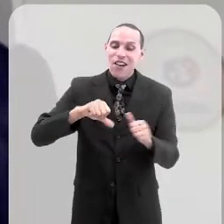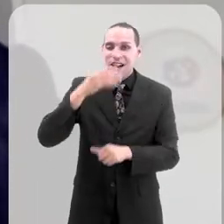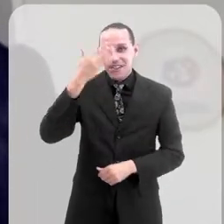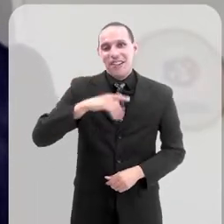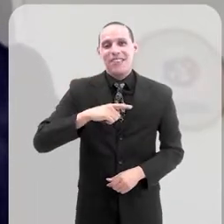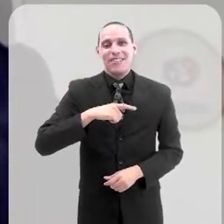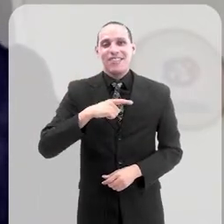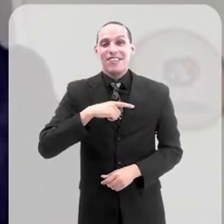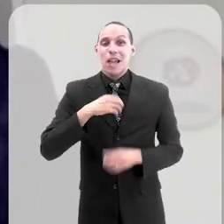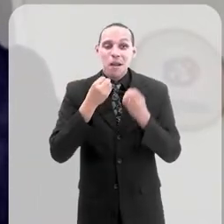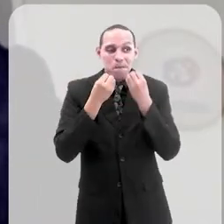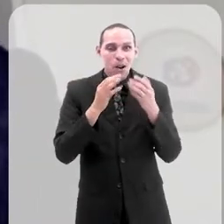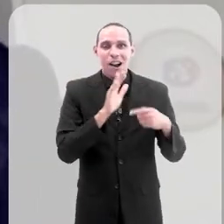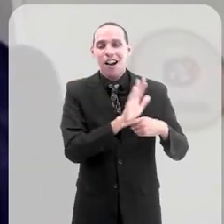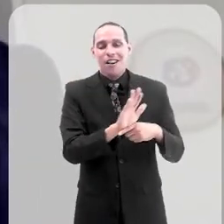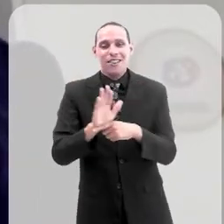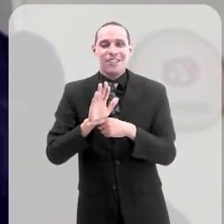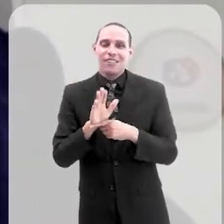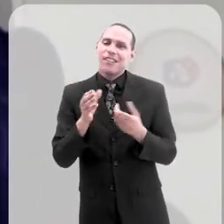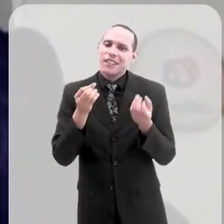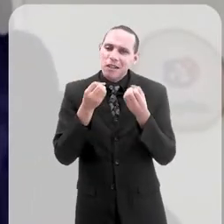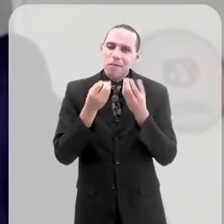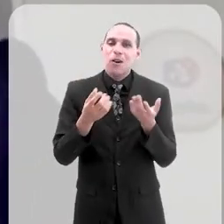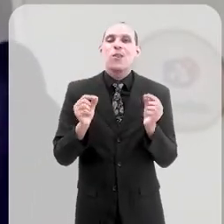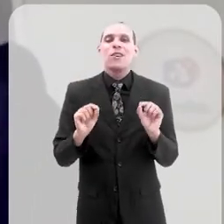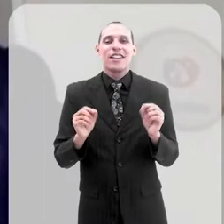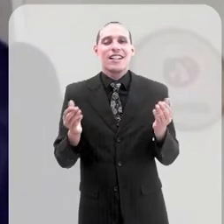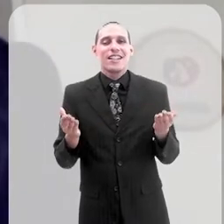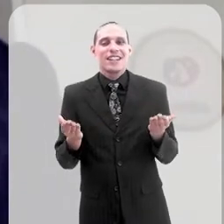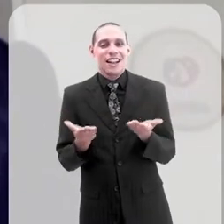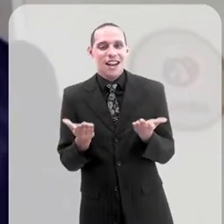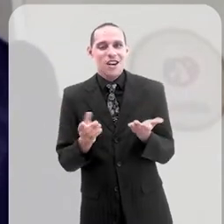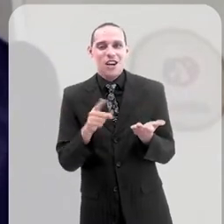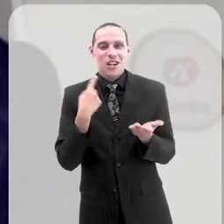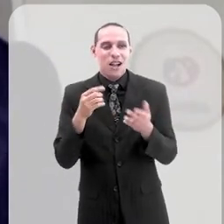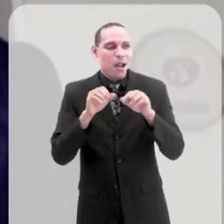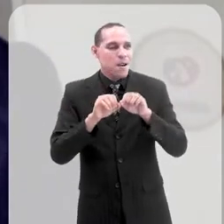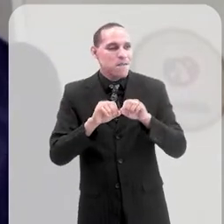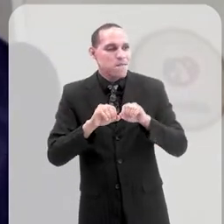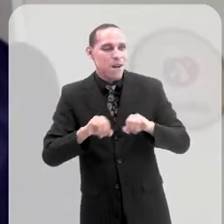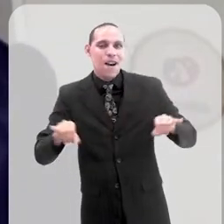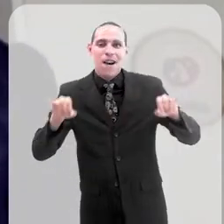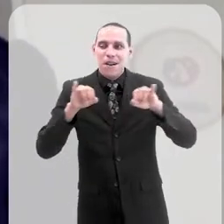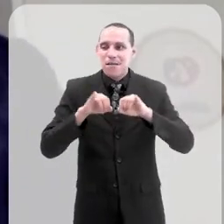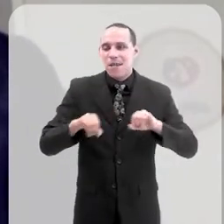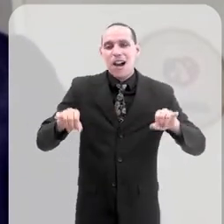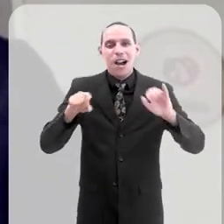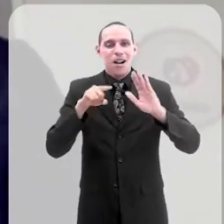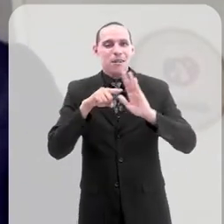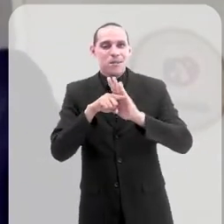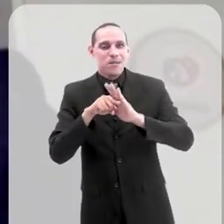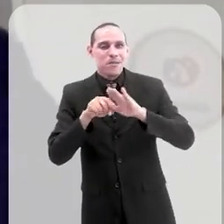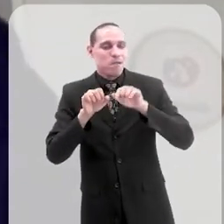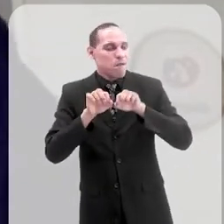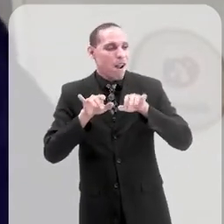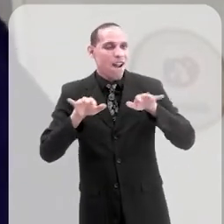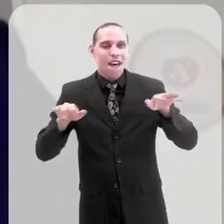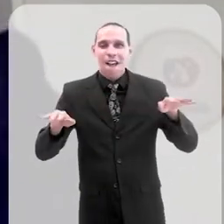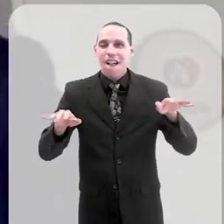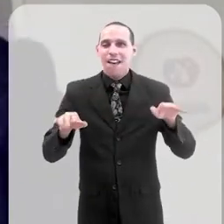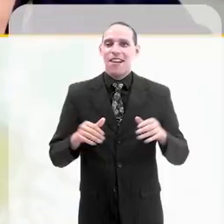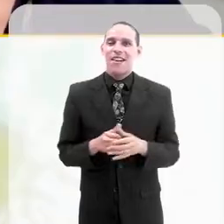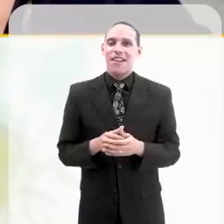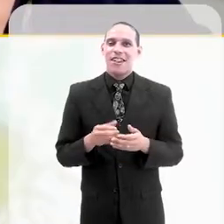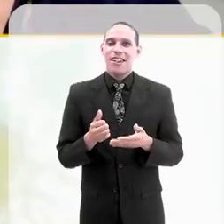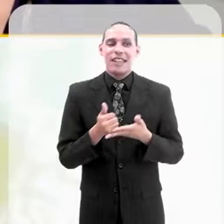Então, Ótimo. está sendo muito bacana a gente hoje poder estar divulgando por meio de pesquisa esses resultados e levando